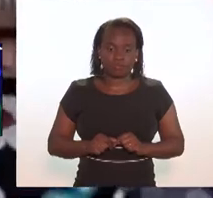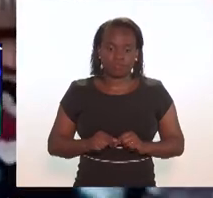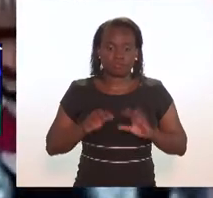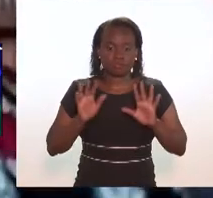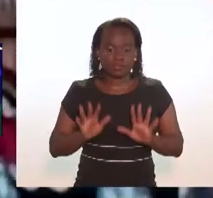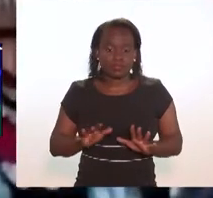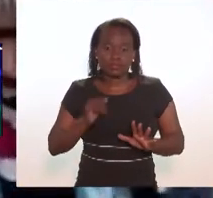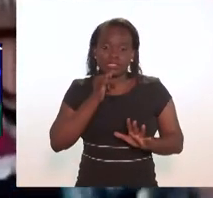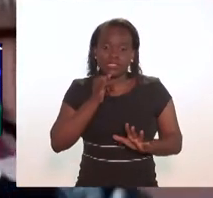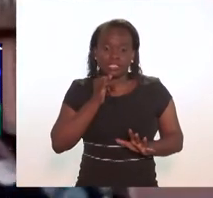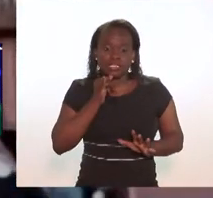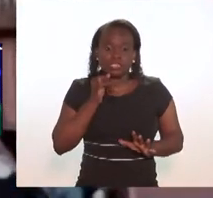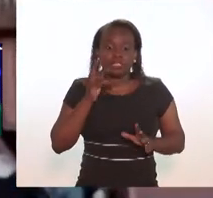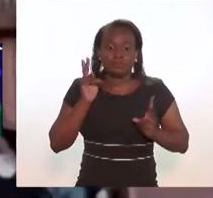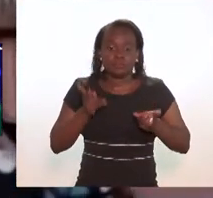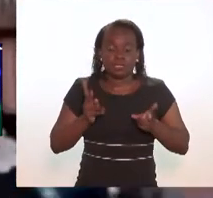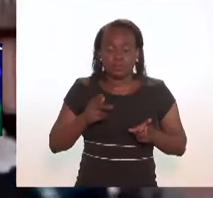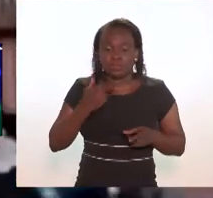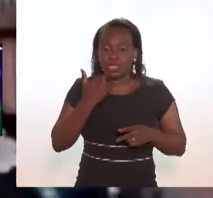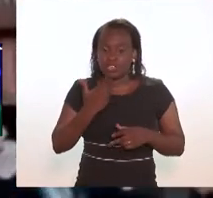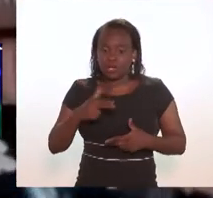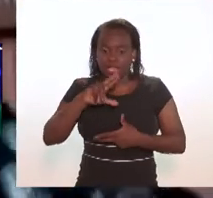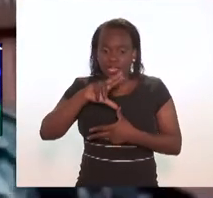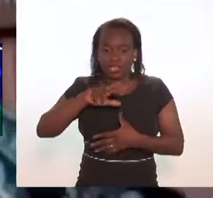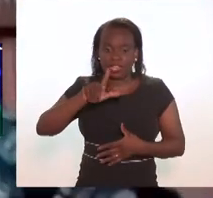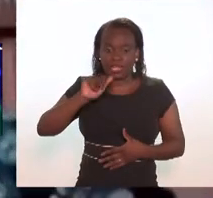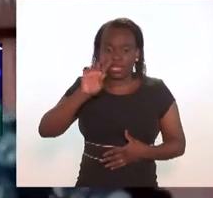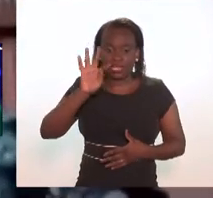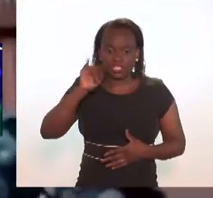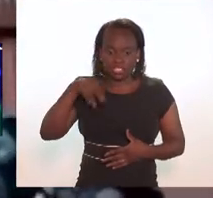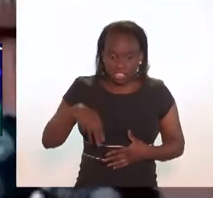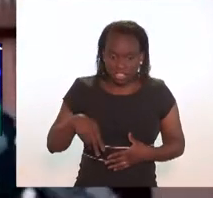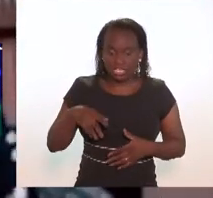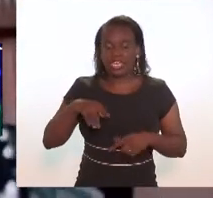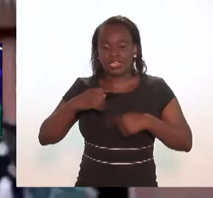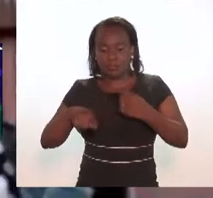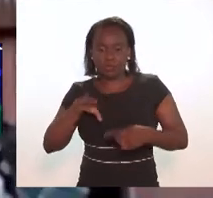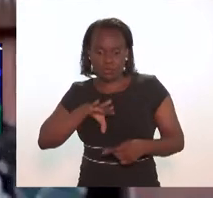Mas, por exemplo, no próprio latim, de onde vem o português,